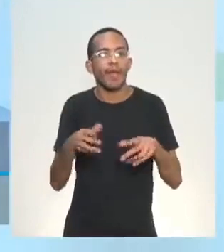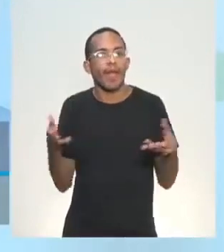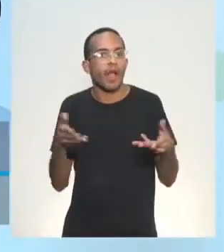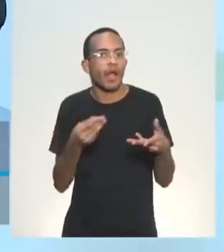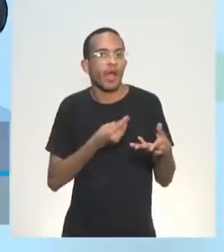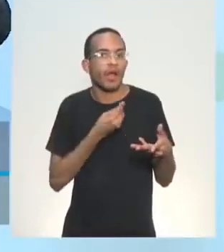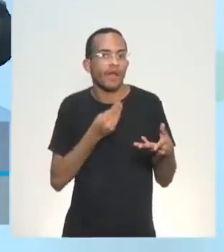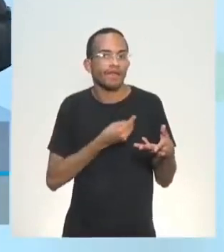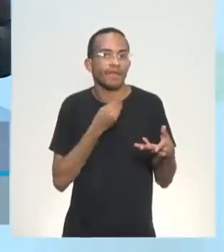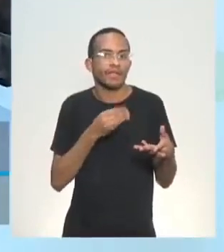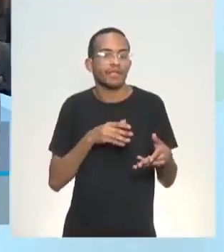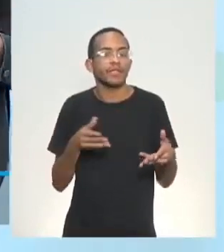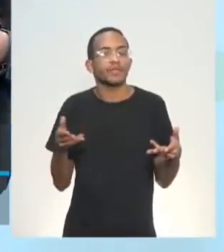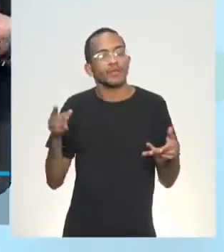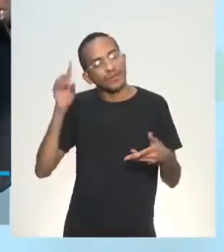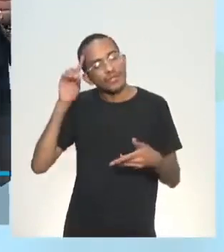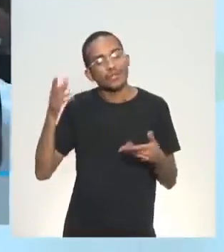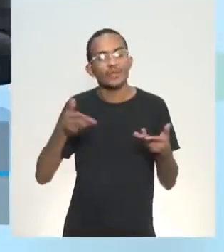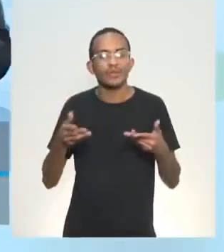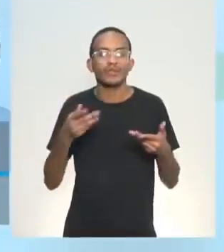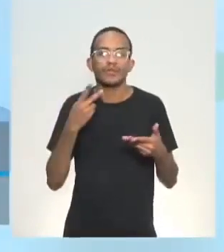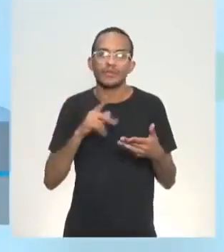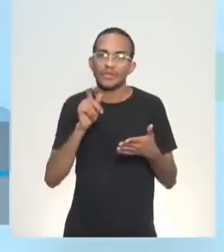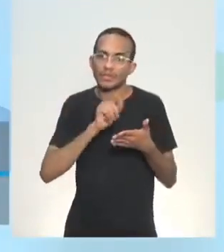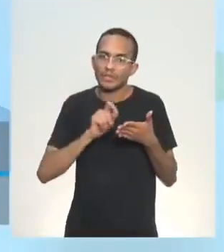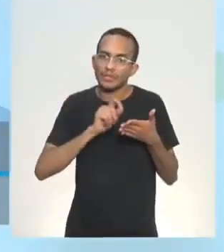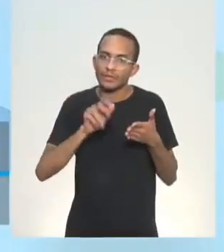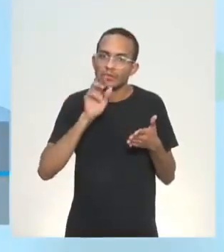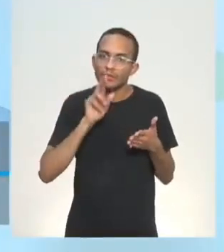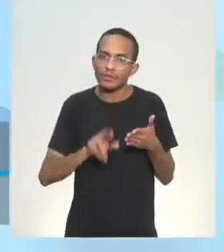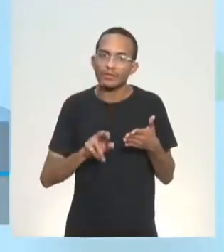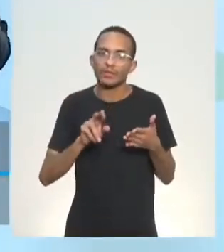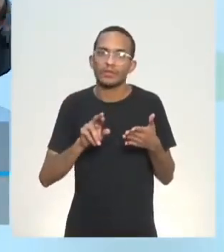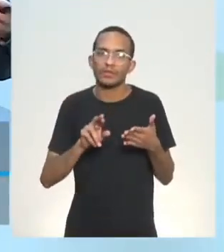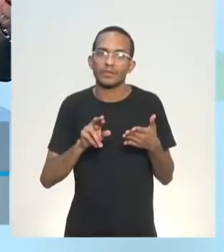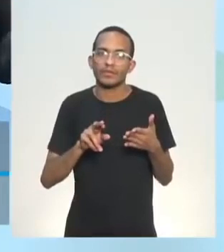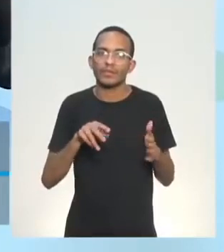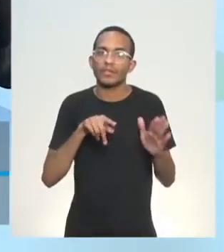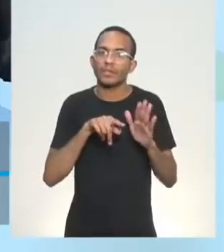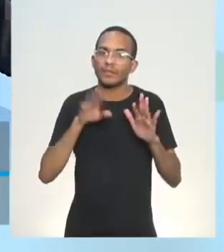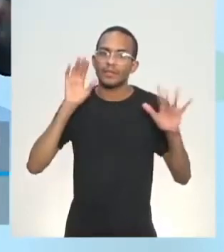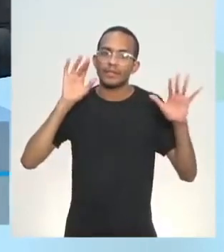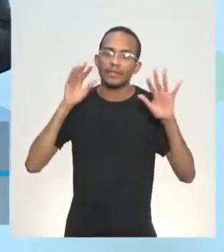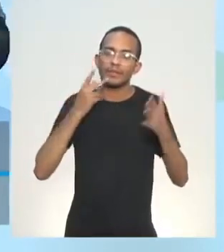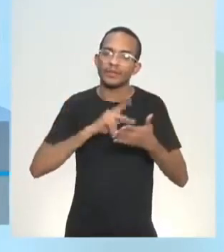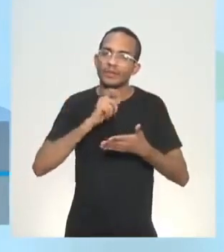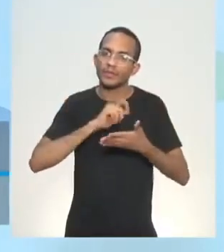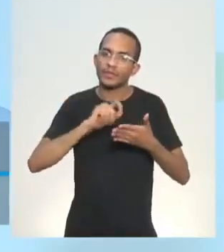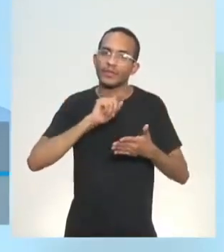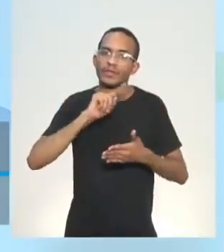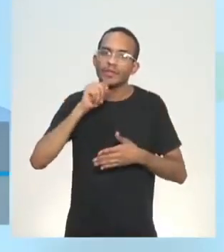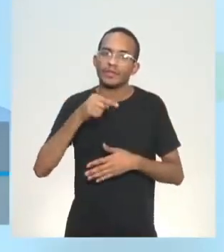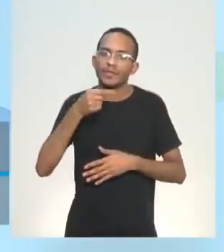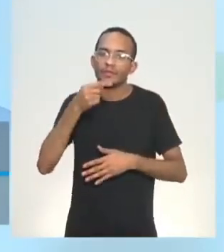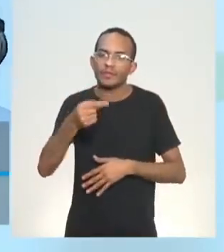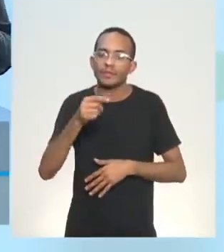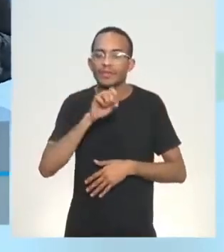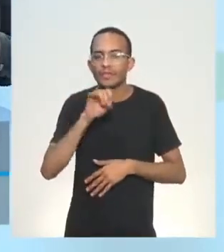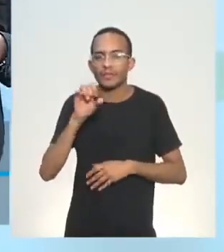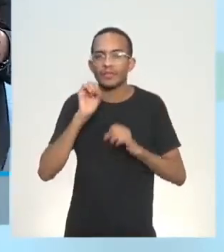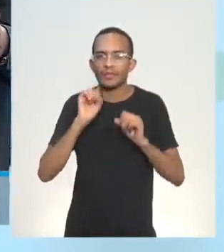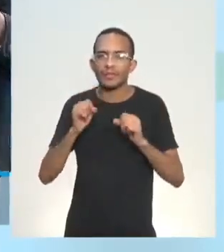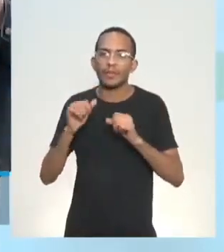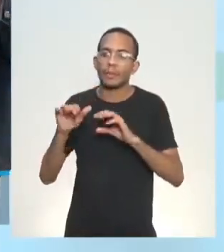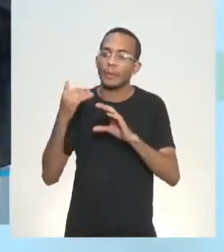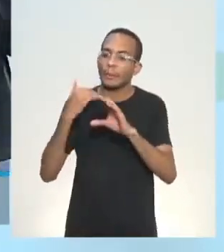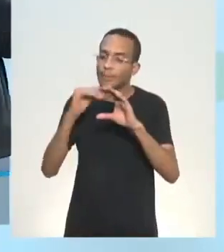atuais dessa cultura nos dias de hoje, tá? Você vai anotar os resultados dessas pesquisas e essas reflexões no seu caderno e depois, né, se possível,